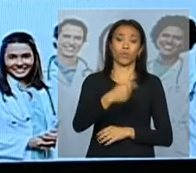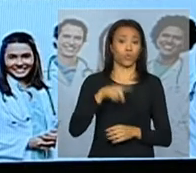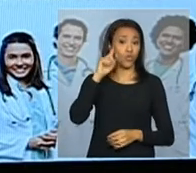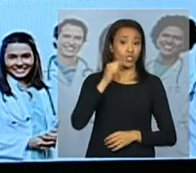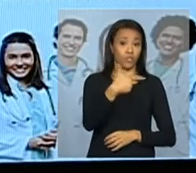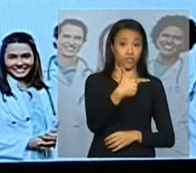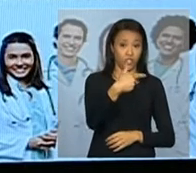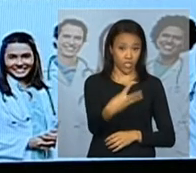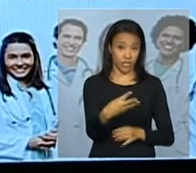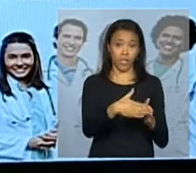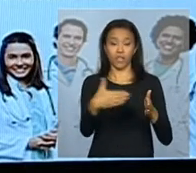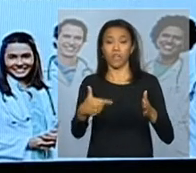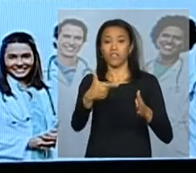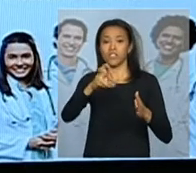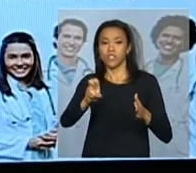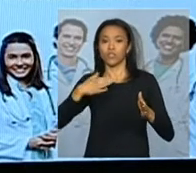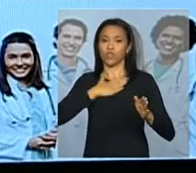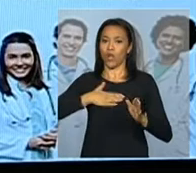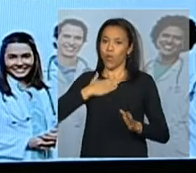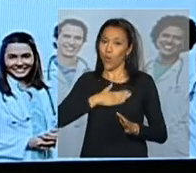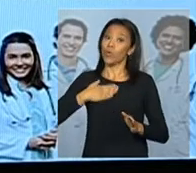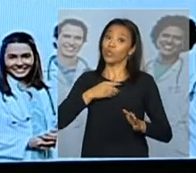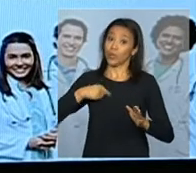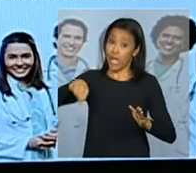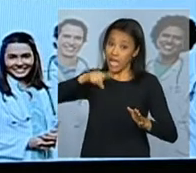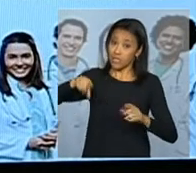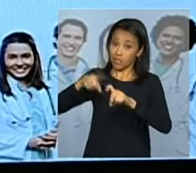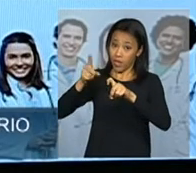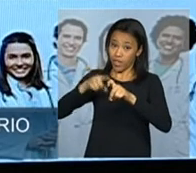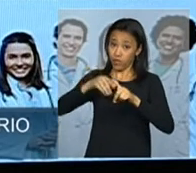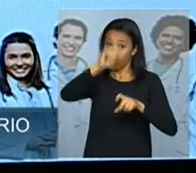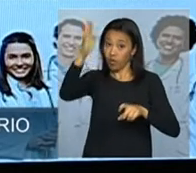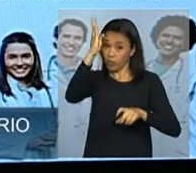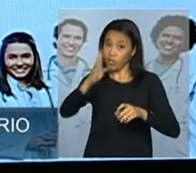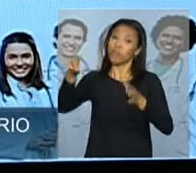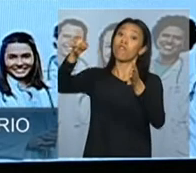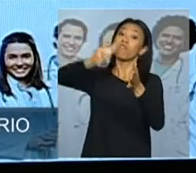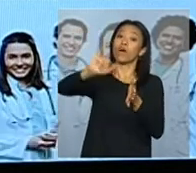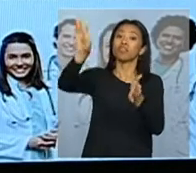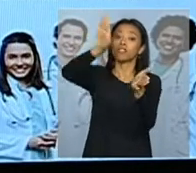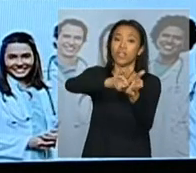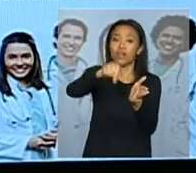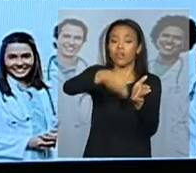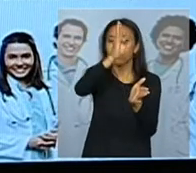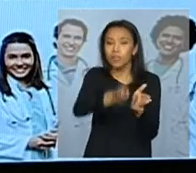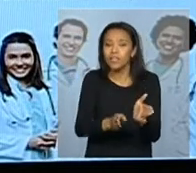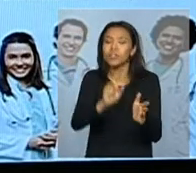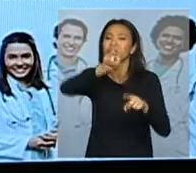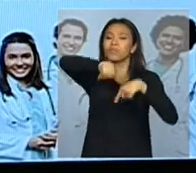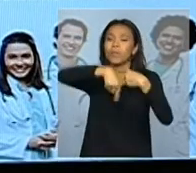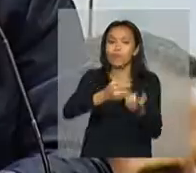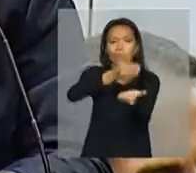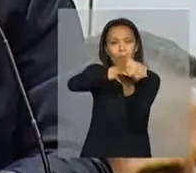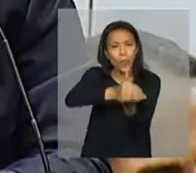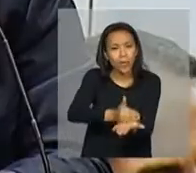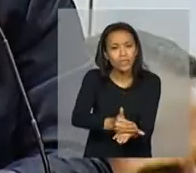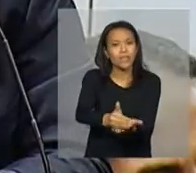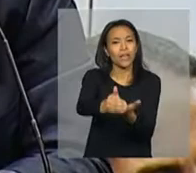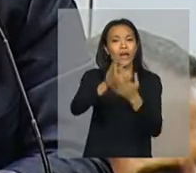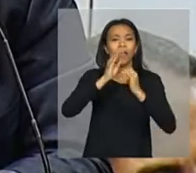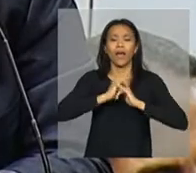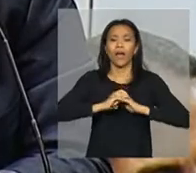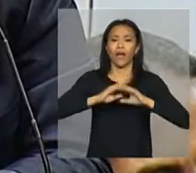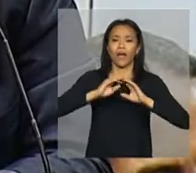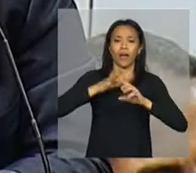23 a 25 de Agosto será a chegada dos médicos estrangeiros ao Brasil e início do curso de acolhimento na data